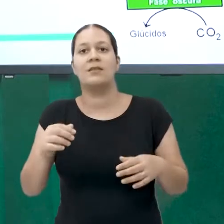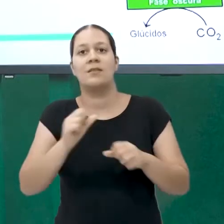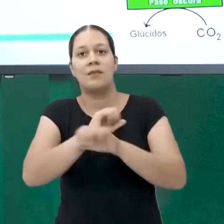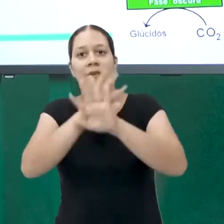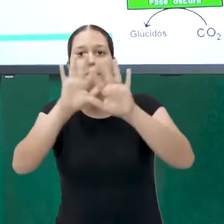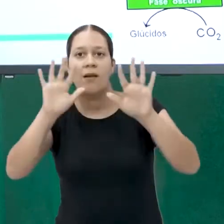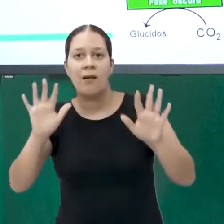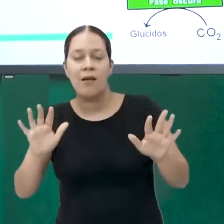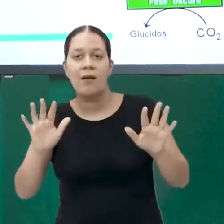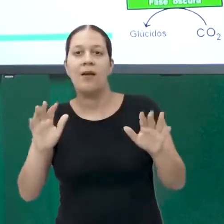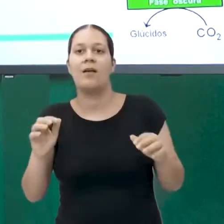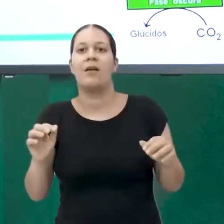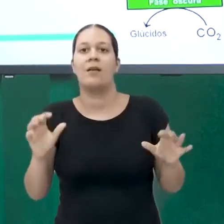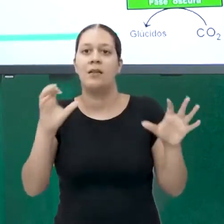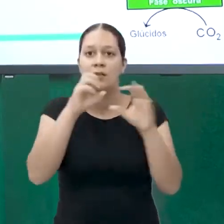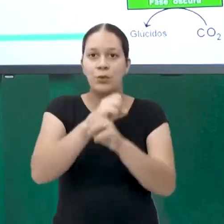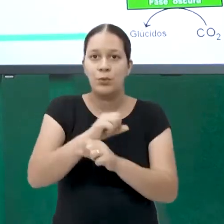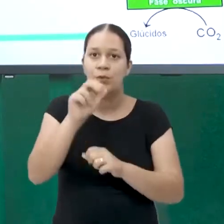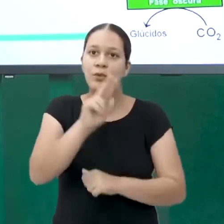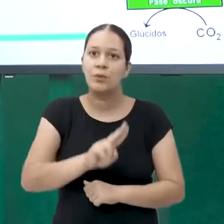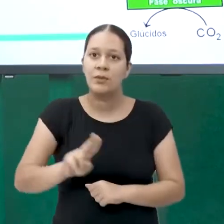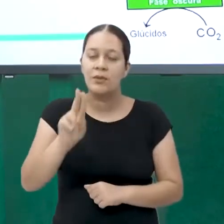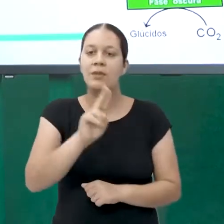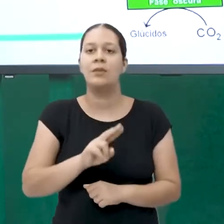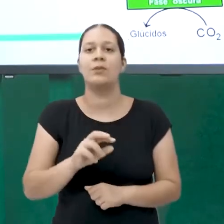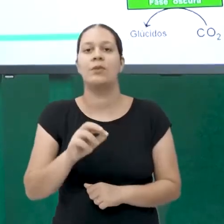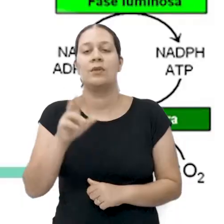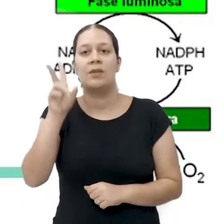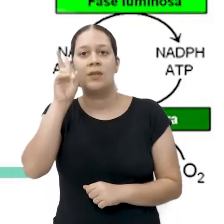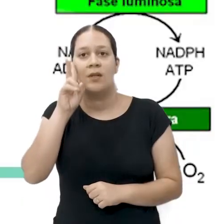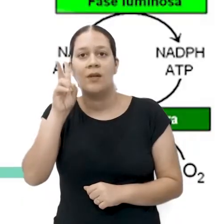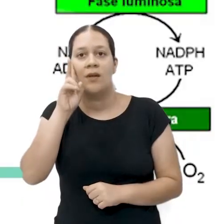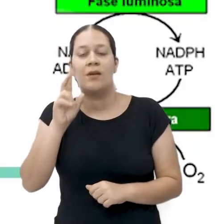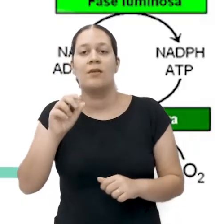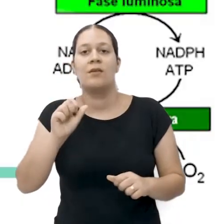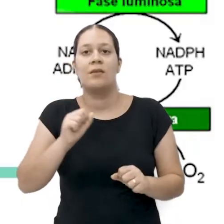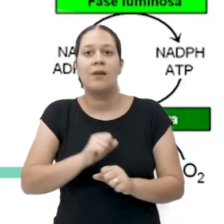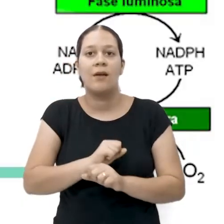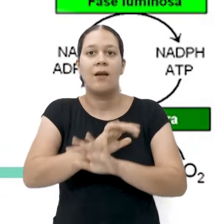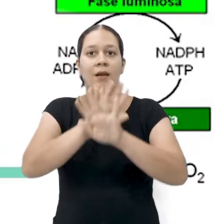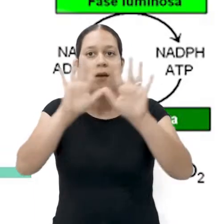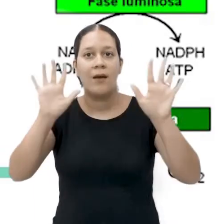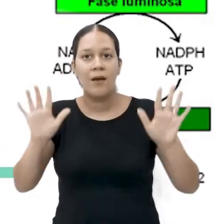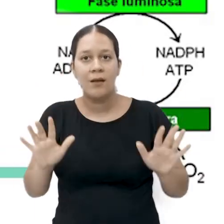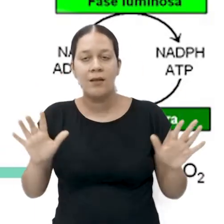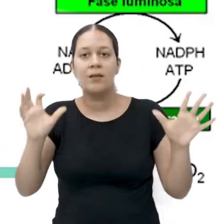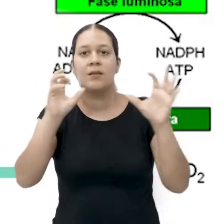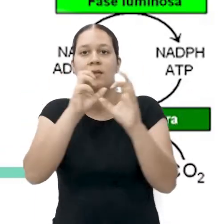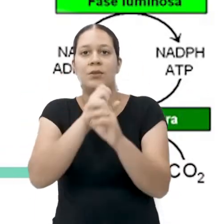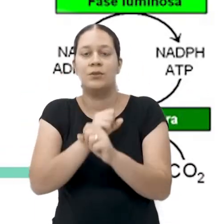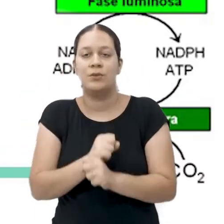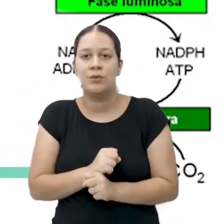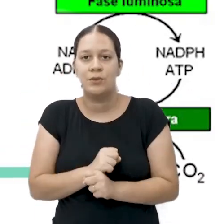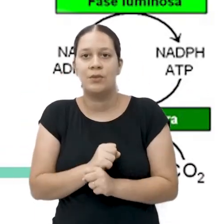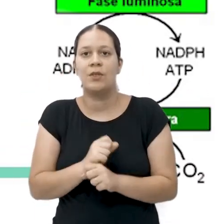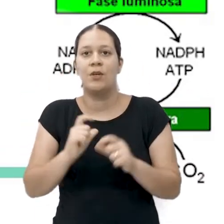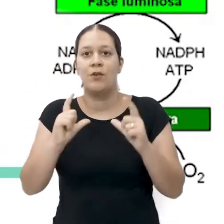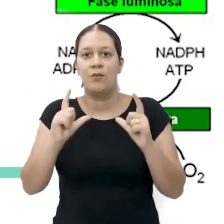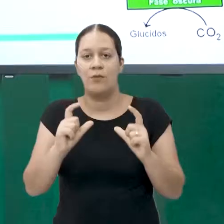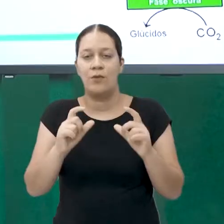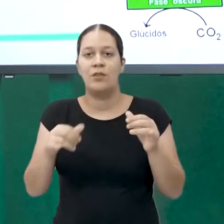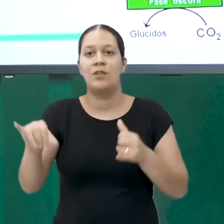vai ser utilizado na fase escura e assim vai se intercalando. Beleza? Então lembra? Fase clara, fase